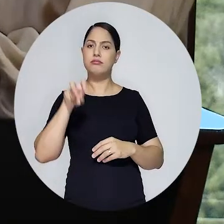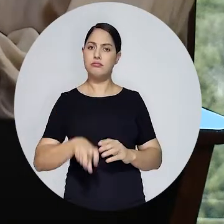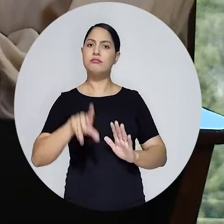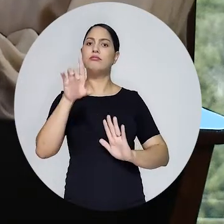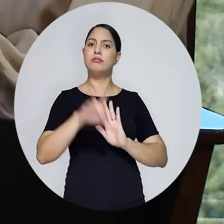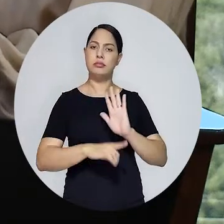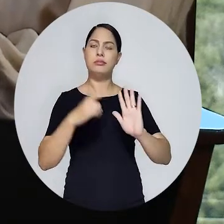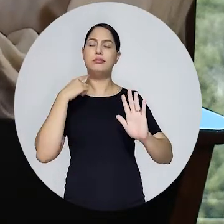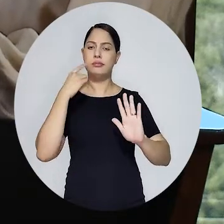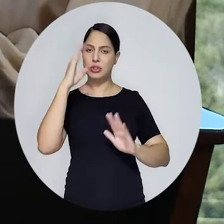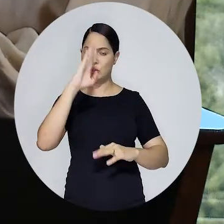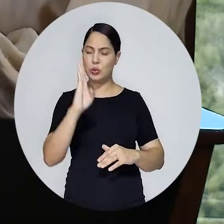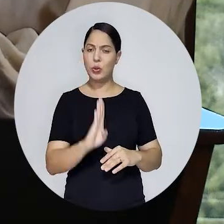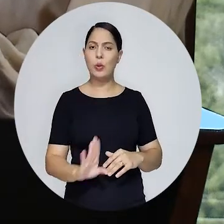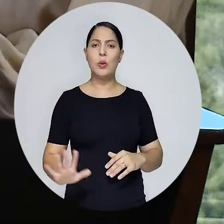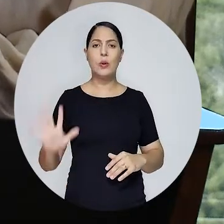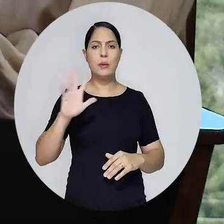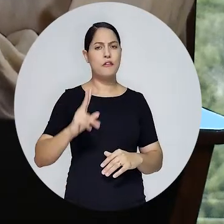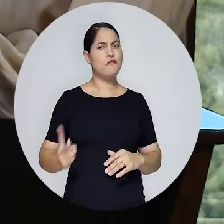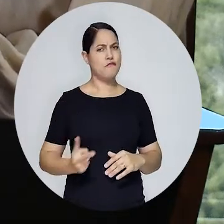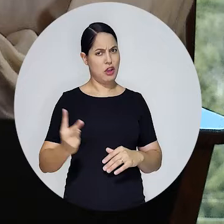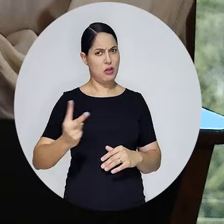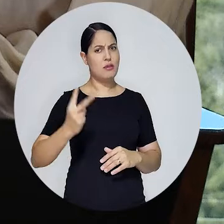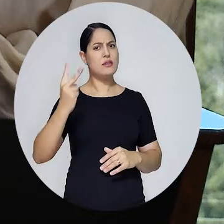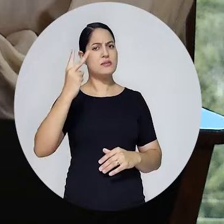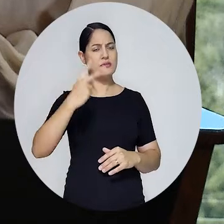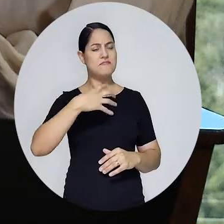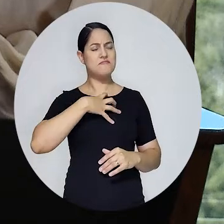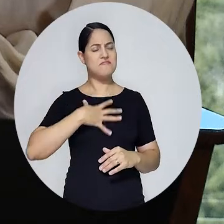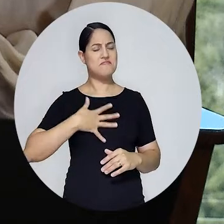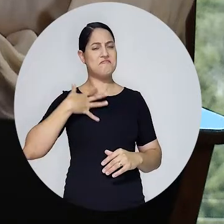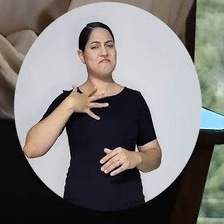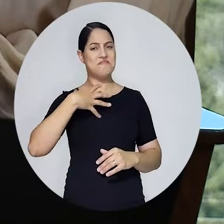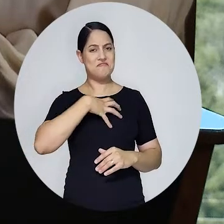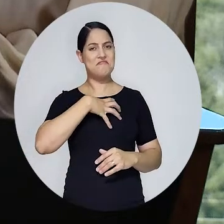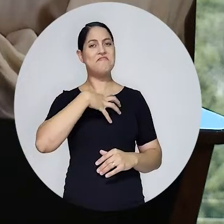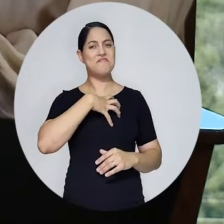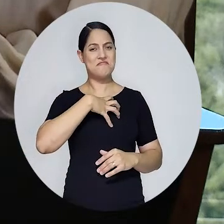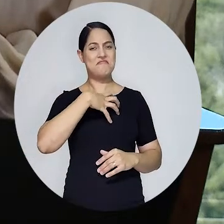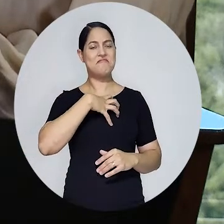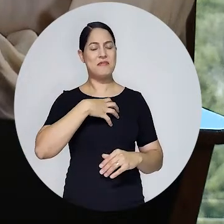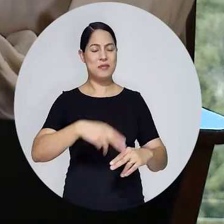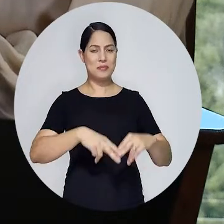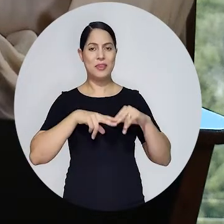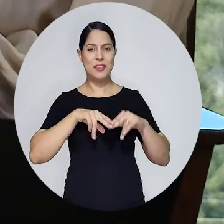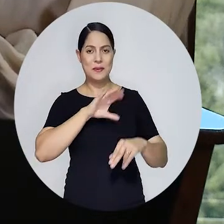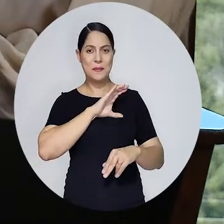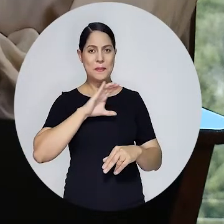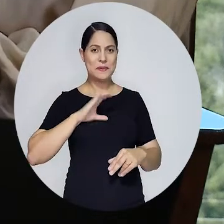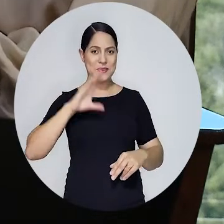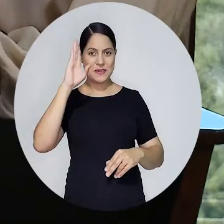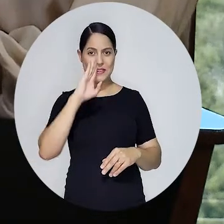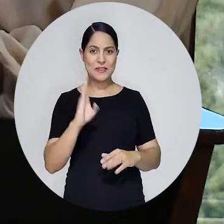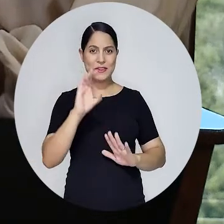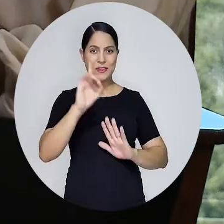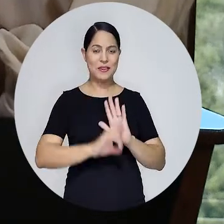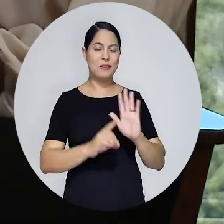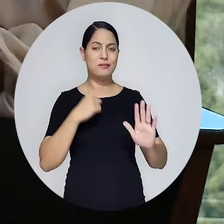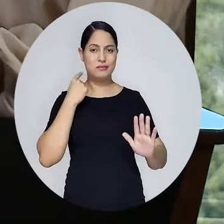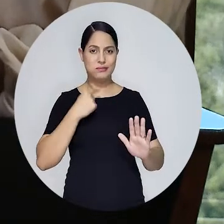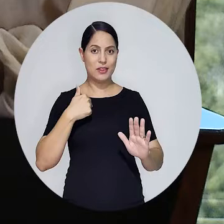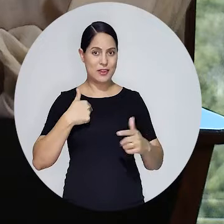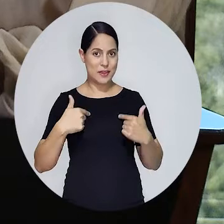das prerrogativas nacionais e a missão, e que eu me sinto muito honrado e orgulhoso de poder estar à frente da Comissão Nacional de